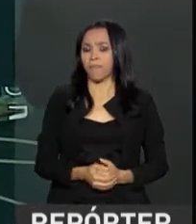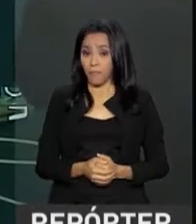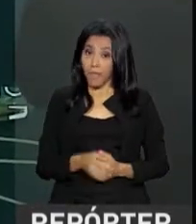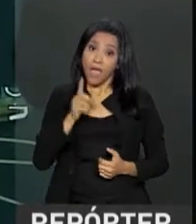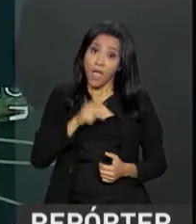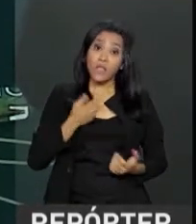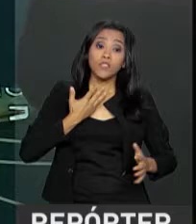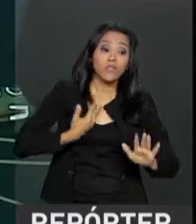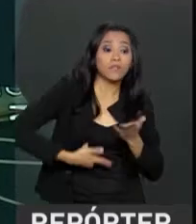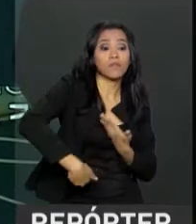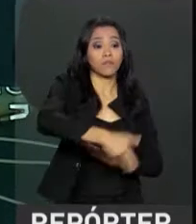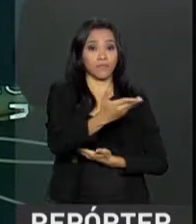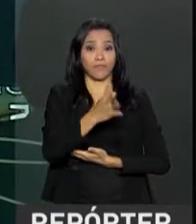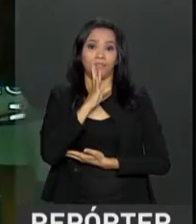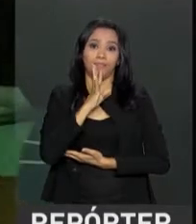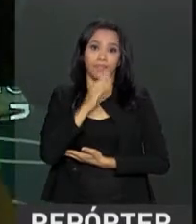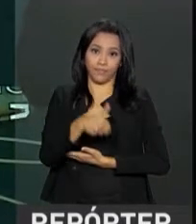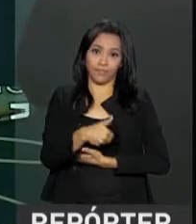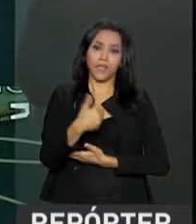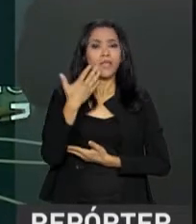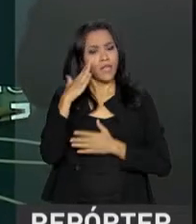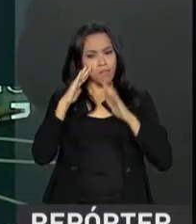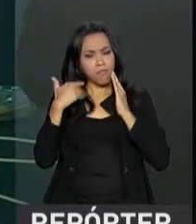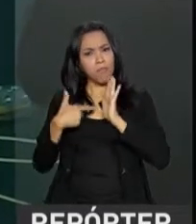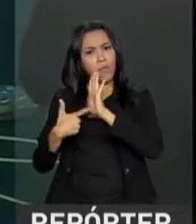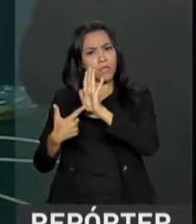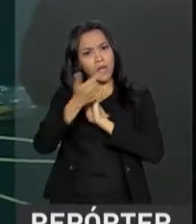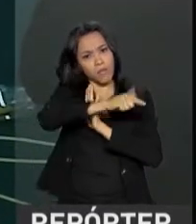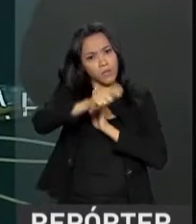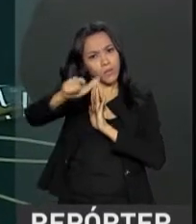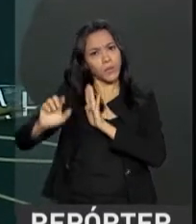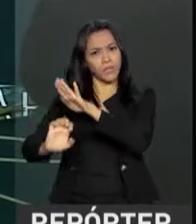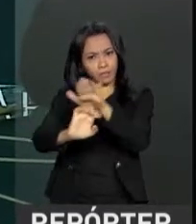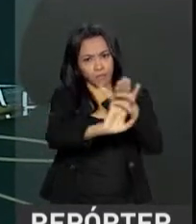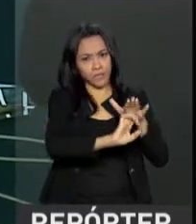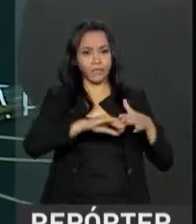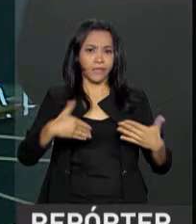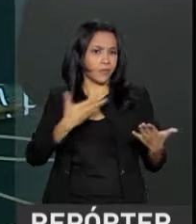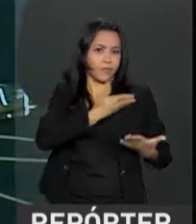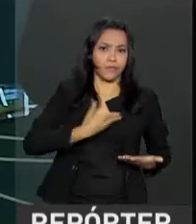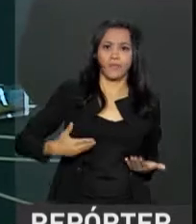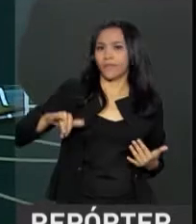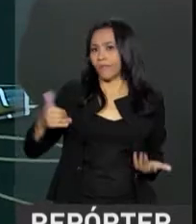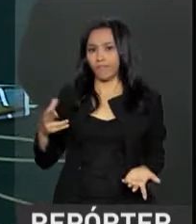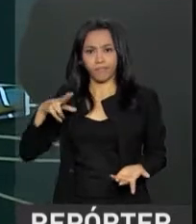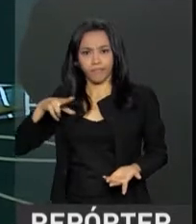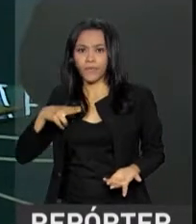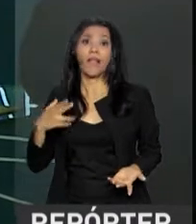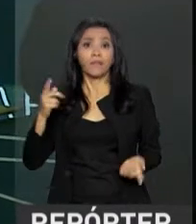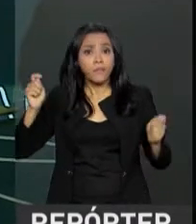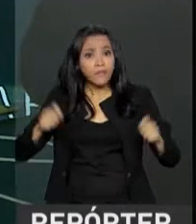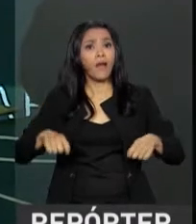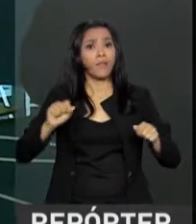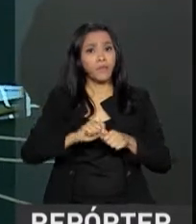socializar e mostrar para as demais empresas seja pública privada pra é todas as instituições que é possível